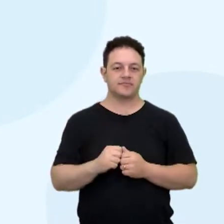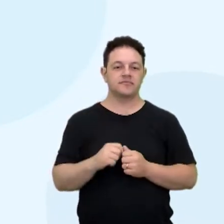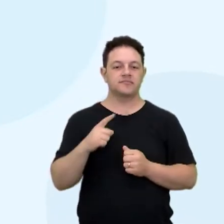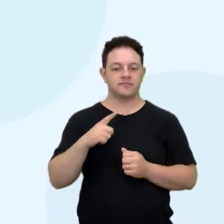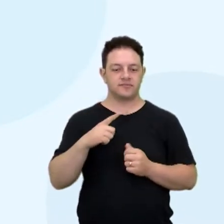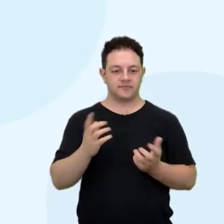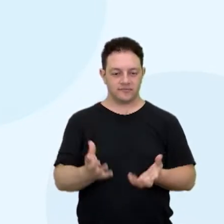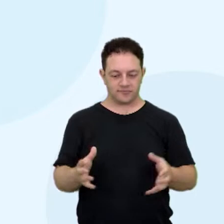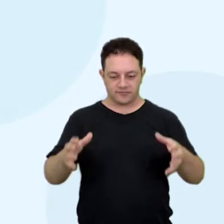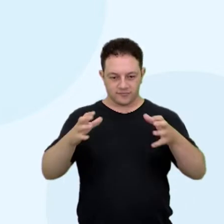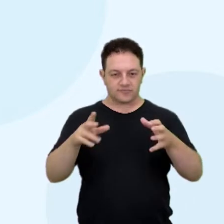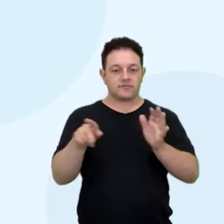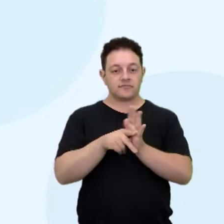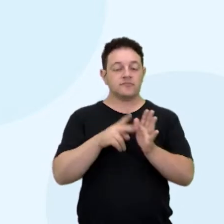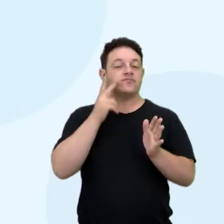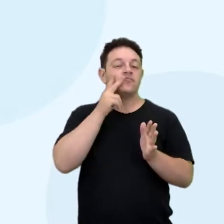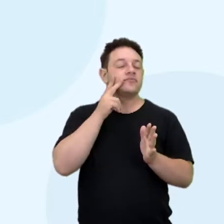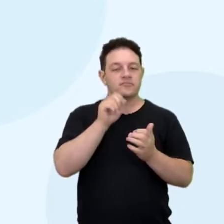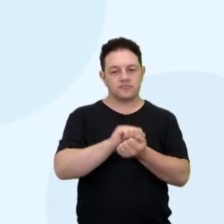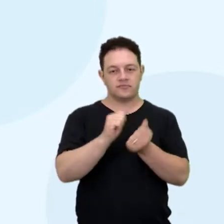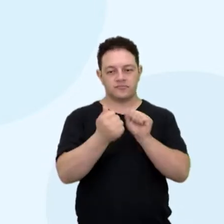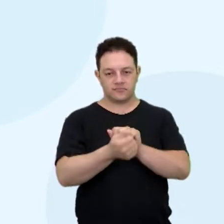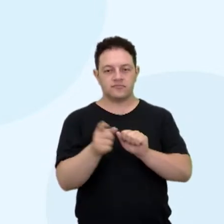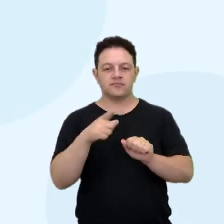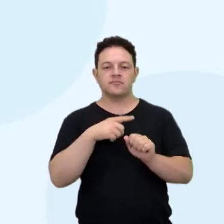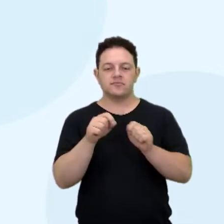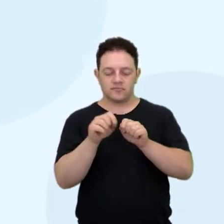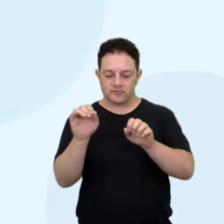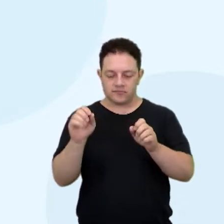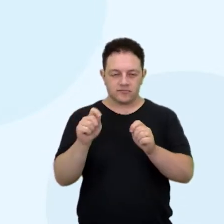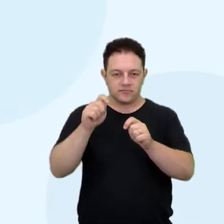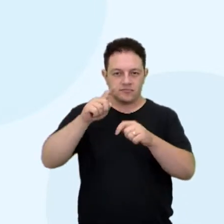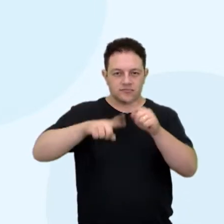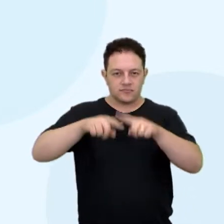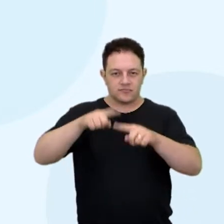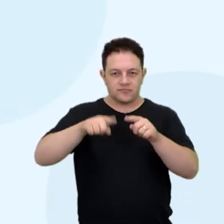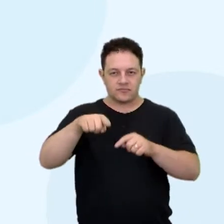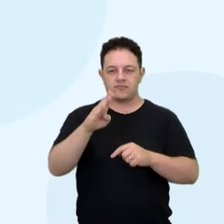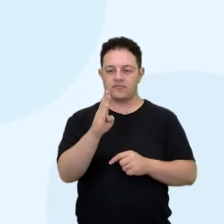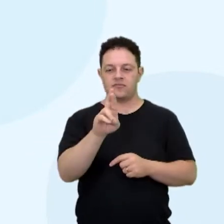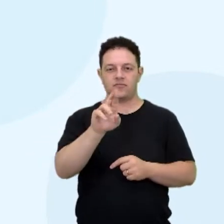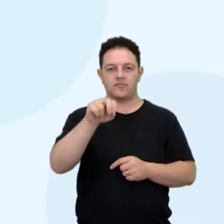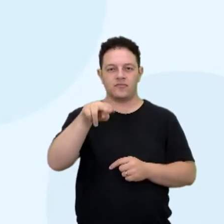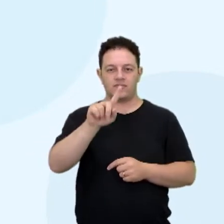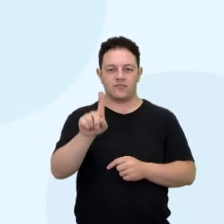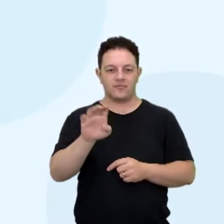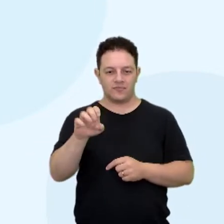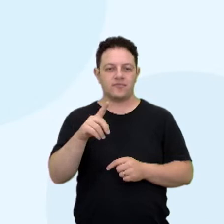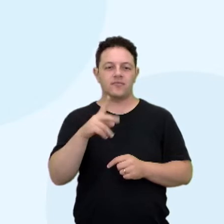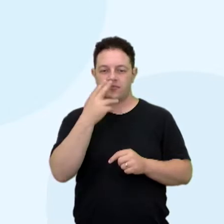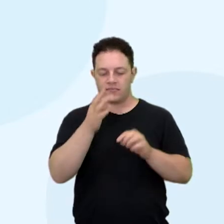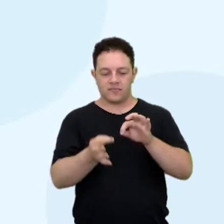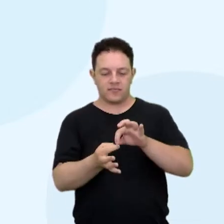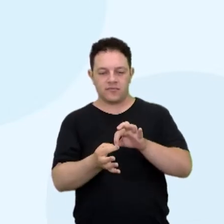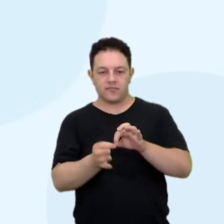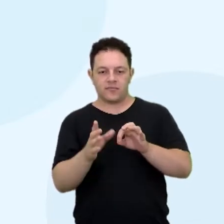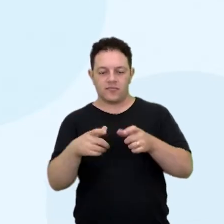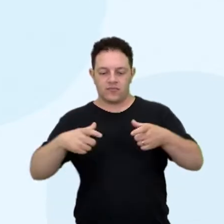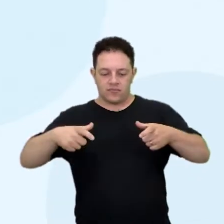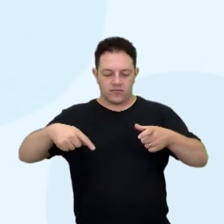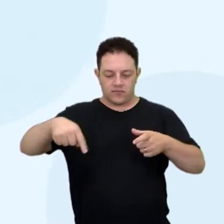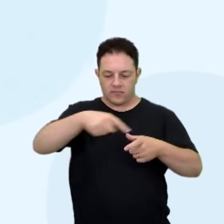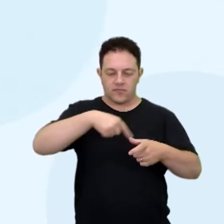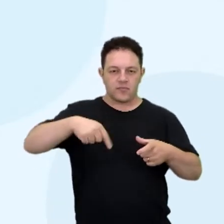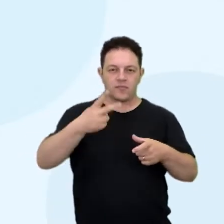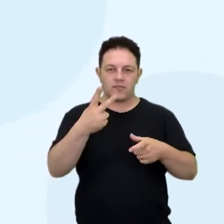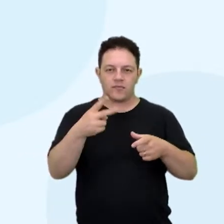vinho adaptada aí, ela é feita de bronze, tem mais ou menos aí 2 metros de diâmetro, né? Tem aí uma tampa que a gente